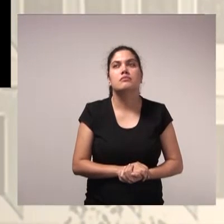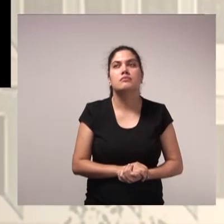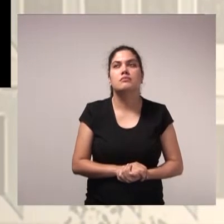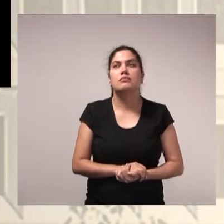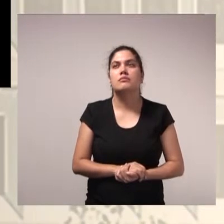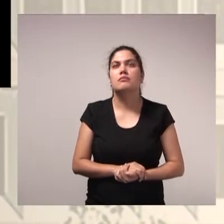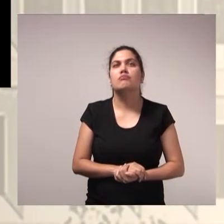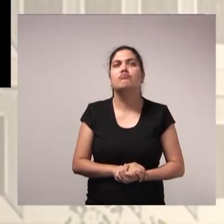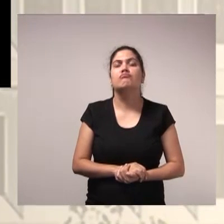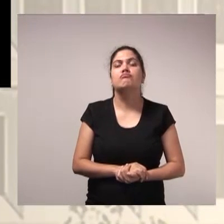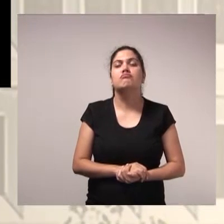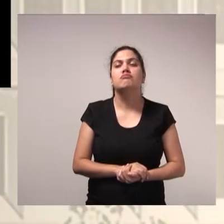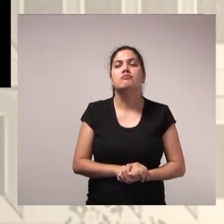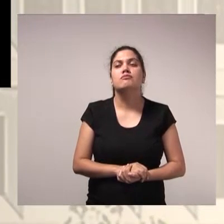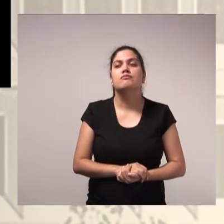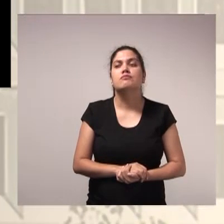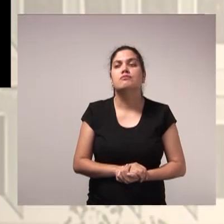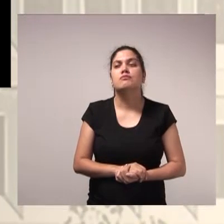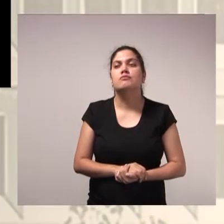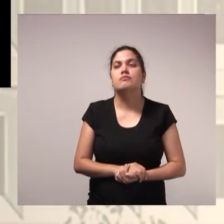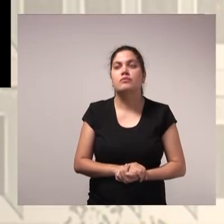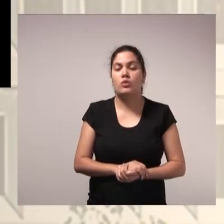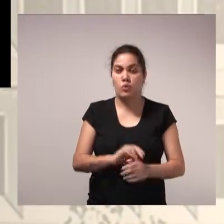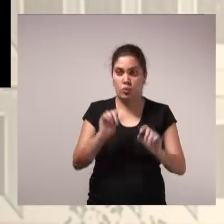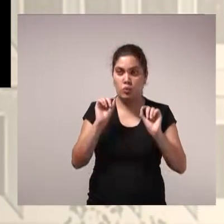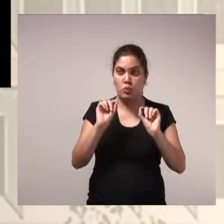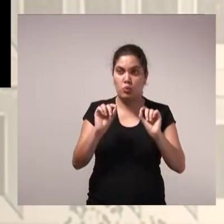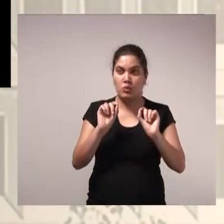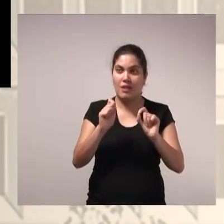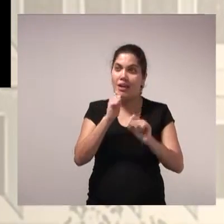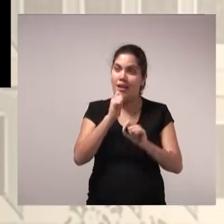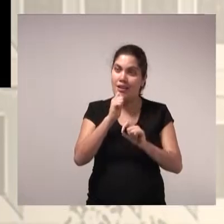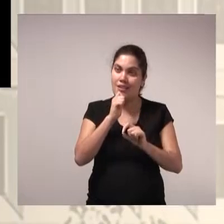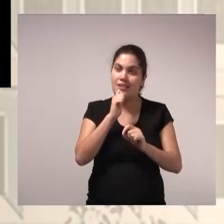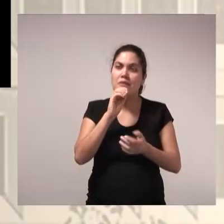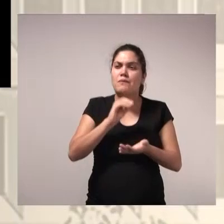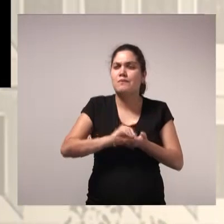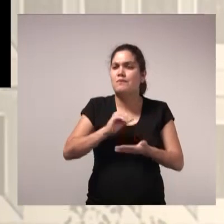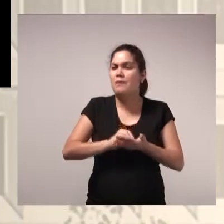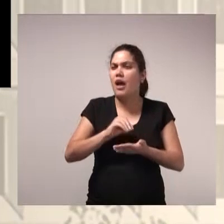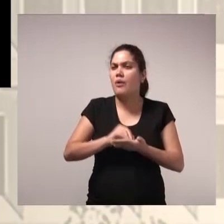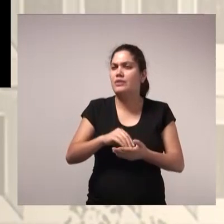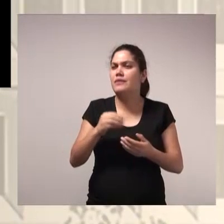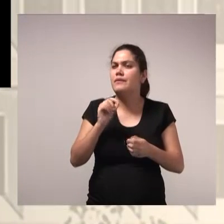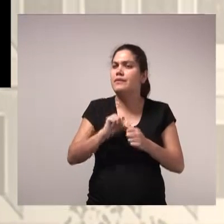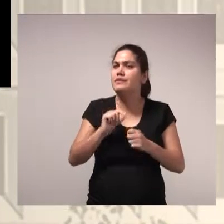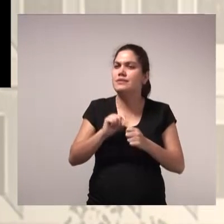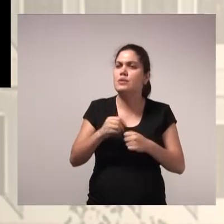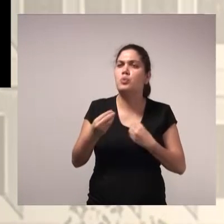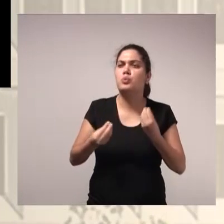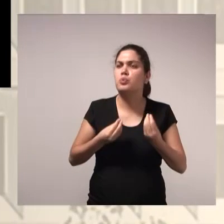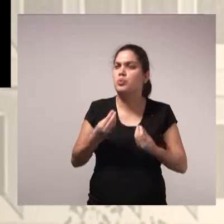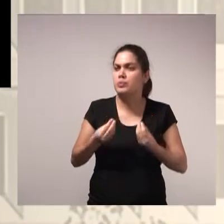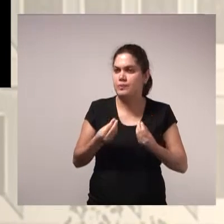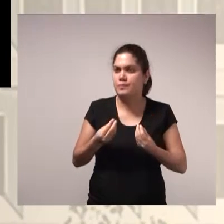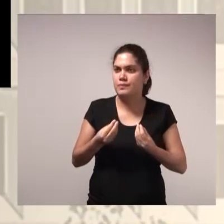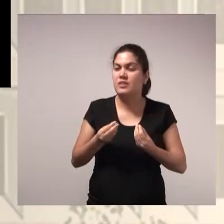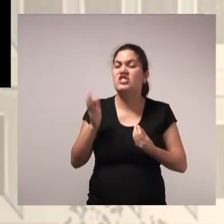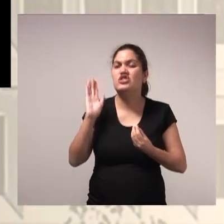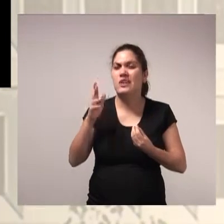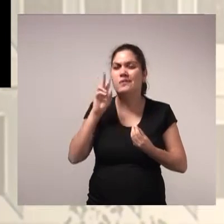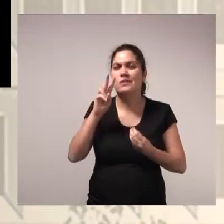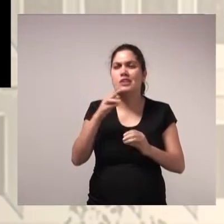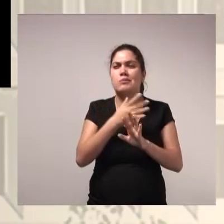o que nós podemos fazer ainda? O que falta, né, nisso tudo? Já vimos